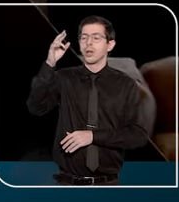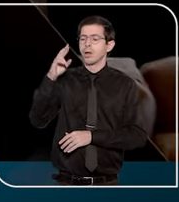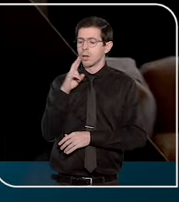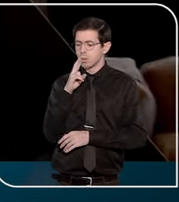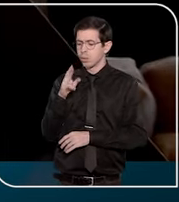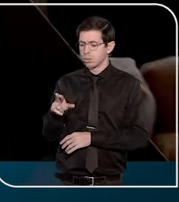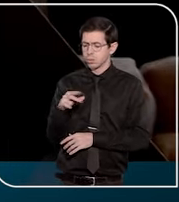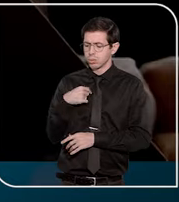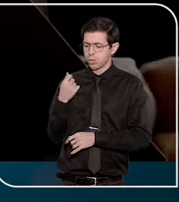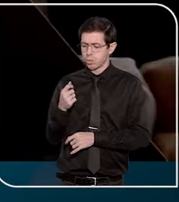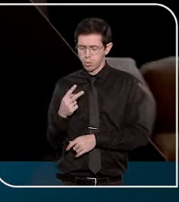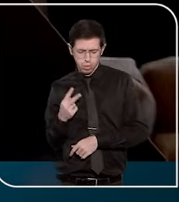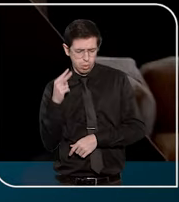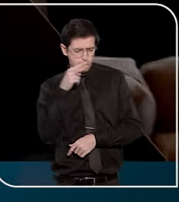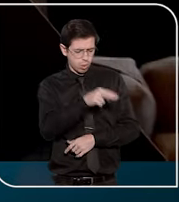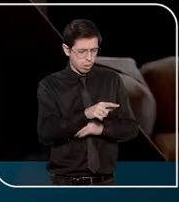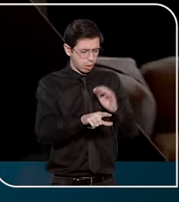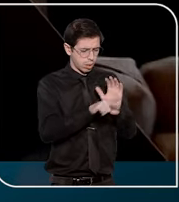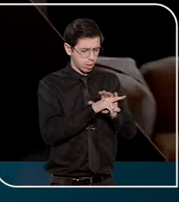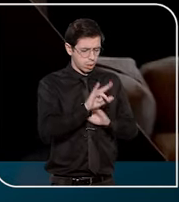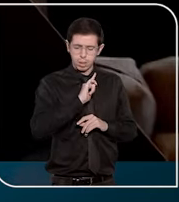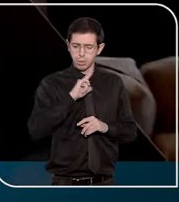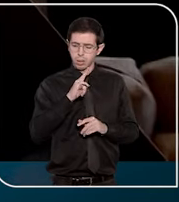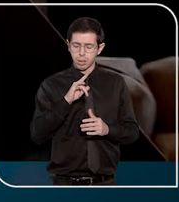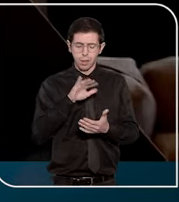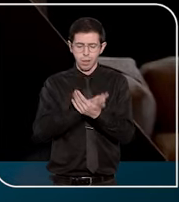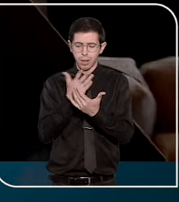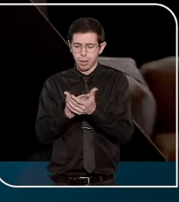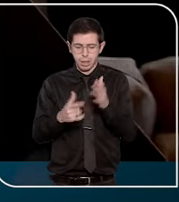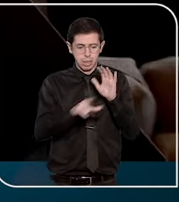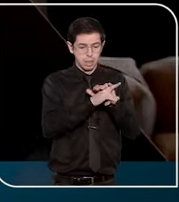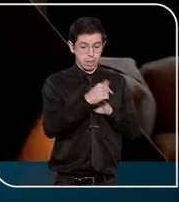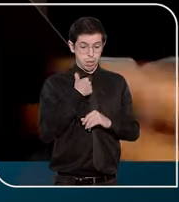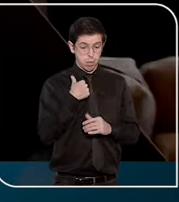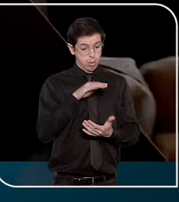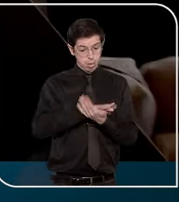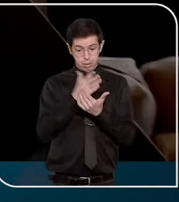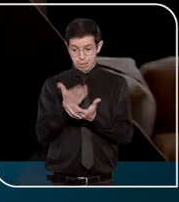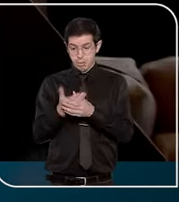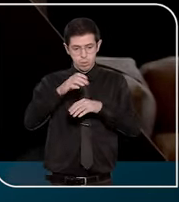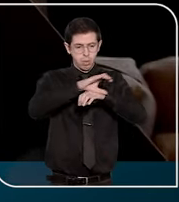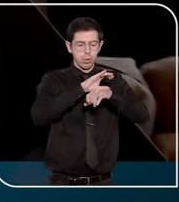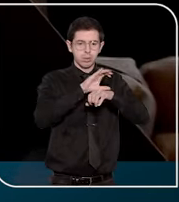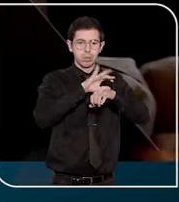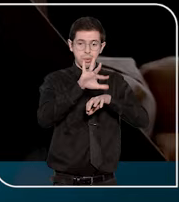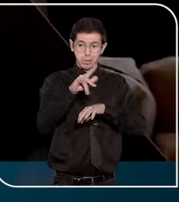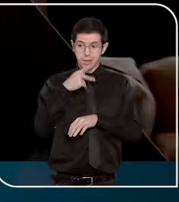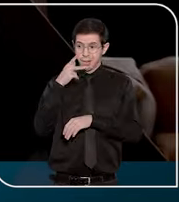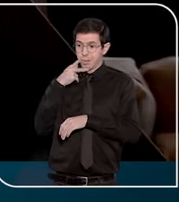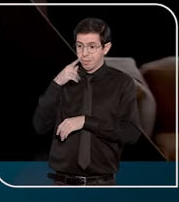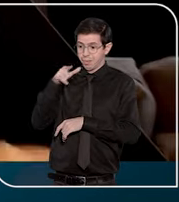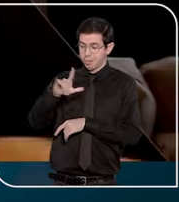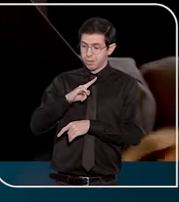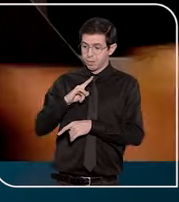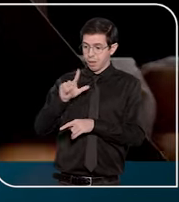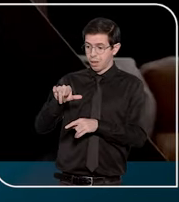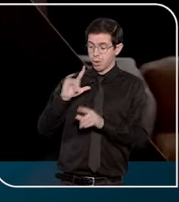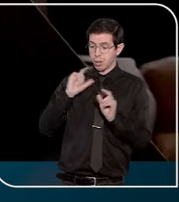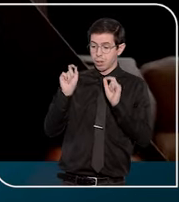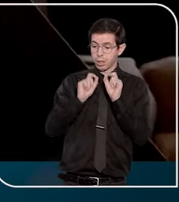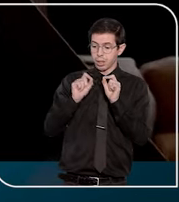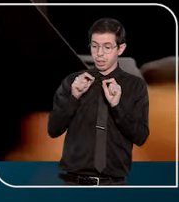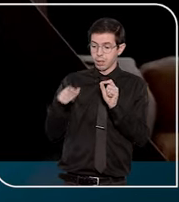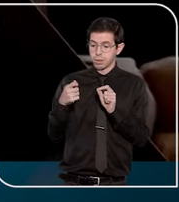recurso extraordinário, eu tenho que olhar a lei? Eu não interpreto a lei, eu interpreto a Constituição. Então, essa alegação que você está fazendo, ela é reflexa. Você